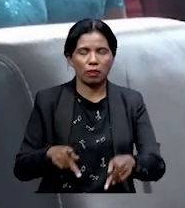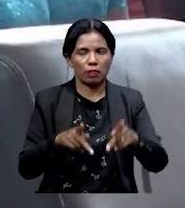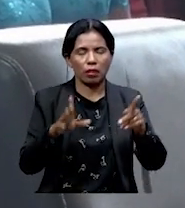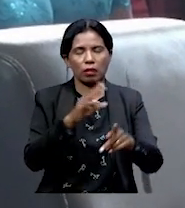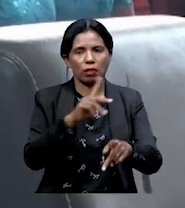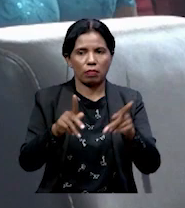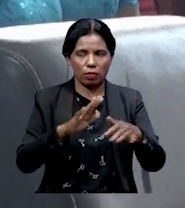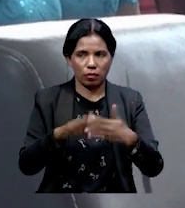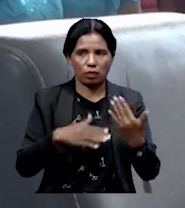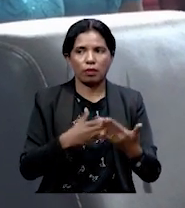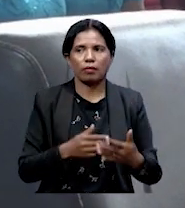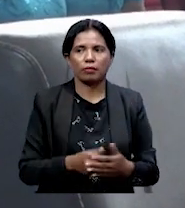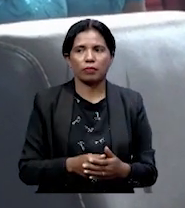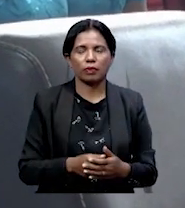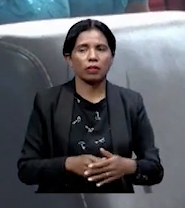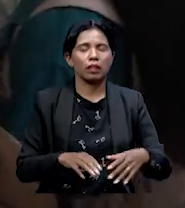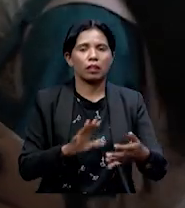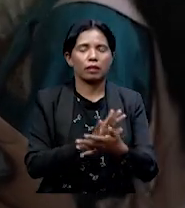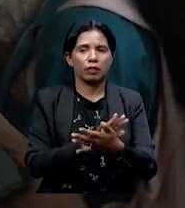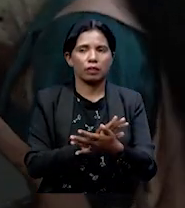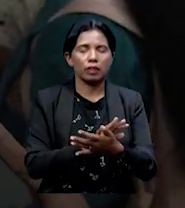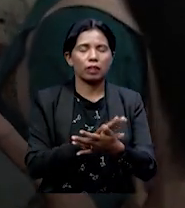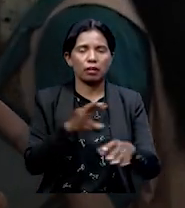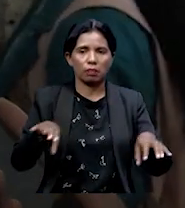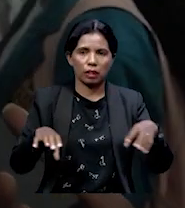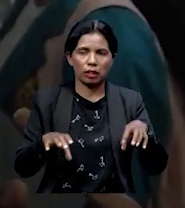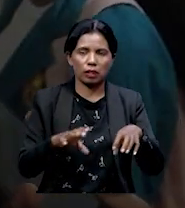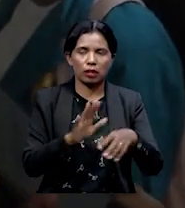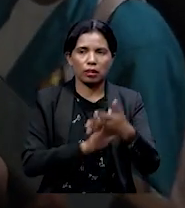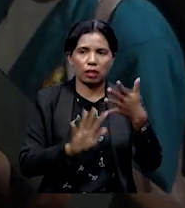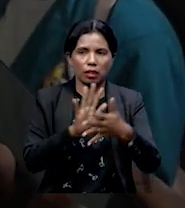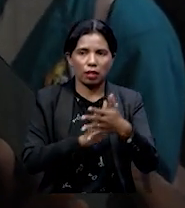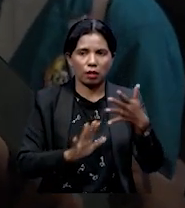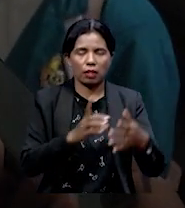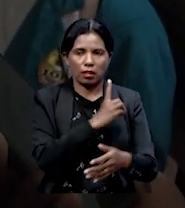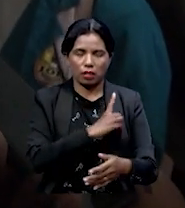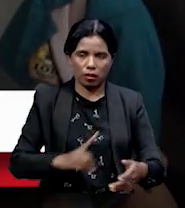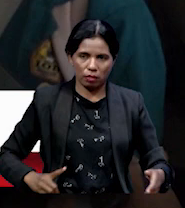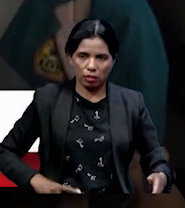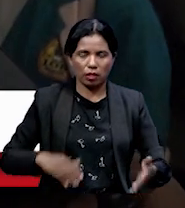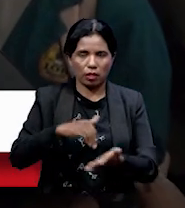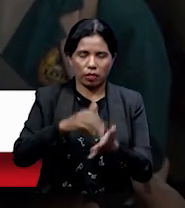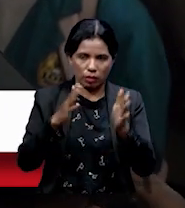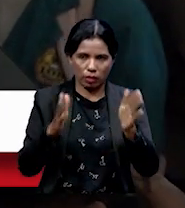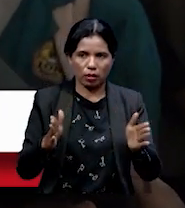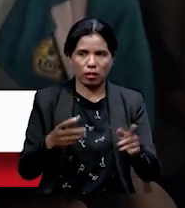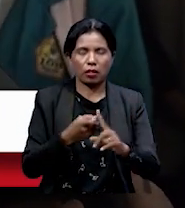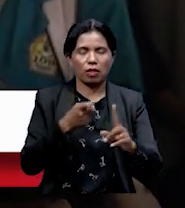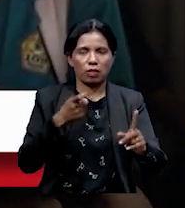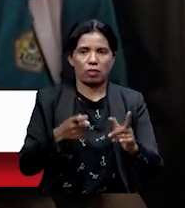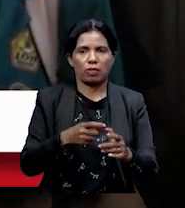sociedade. Sim, cerimônia oine, sim, cerimônia judiciário ba estudante sira nebe ma kusi grau